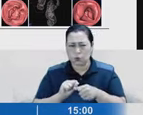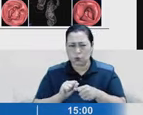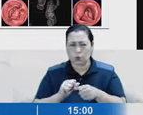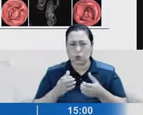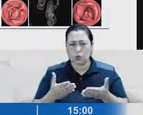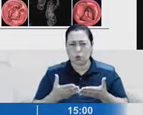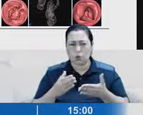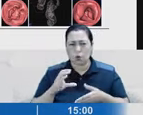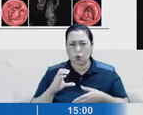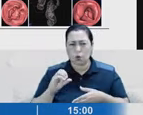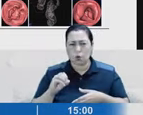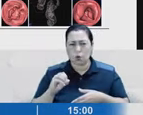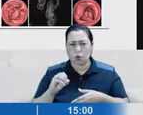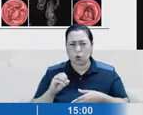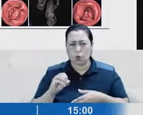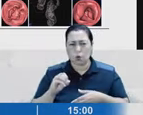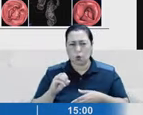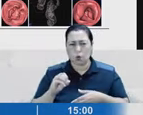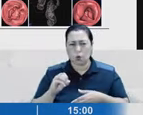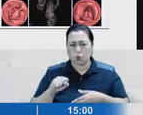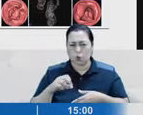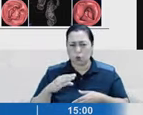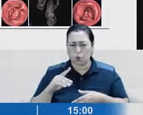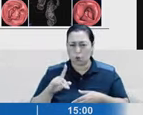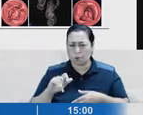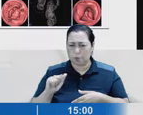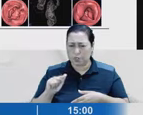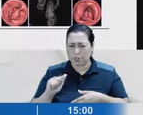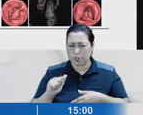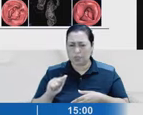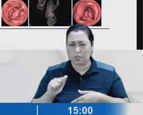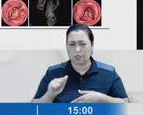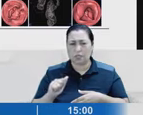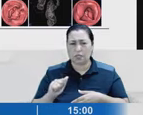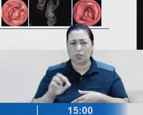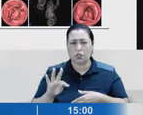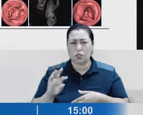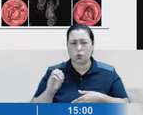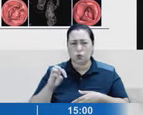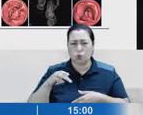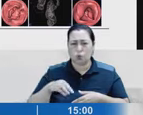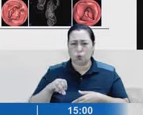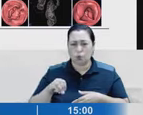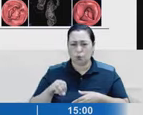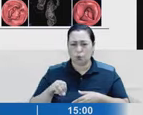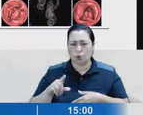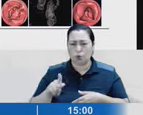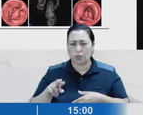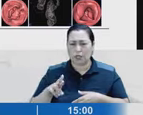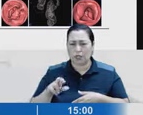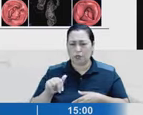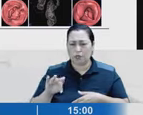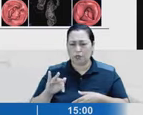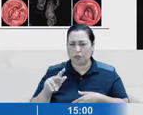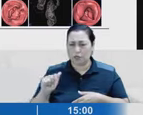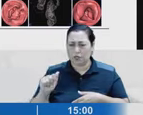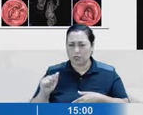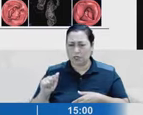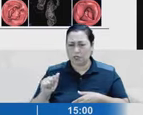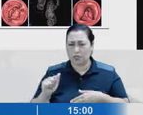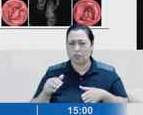colonoscopia virtual ou a colonoscopia por tomografia. Esse é um exame de um custo altíssimo,